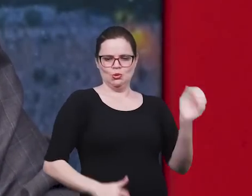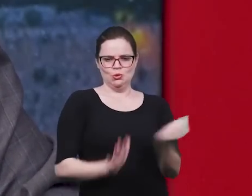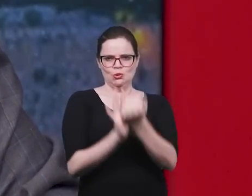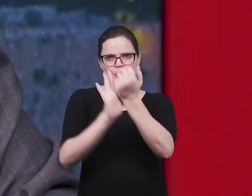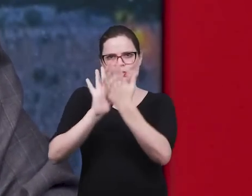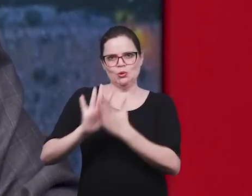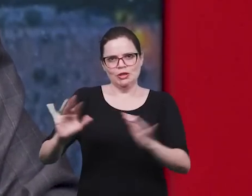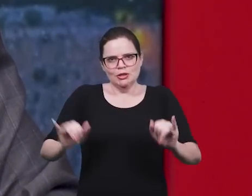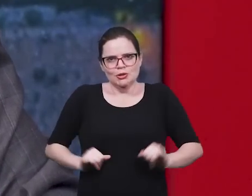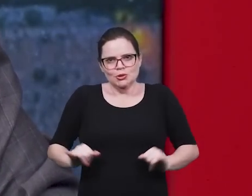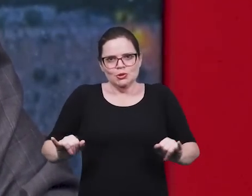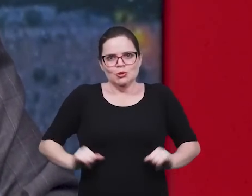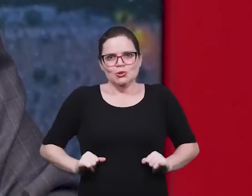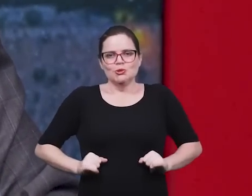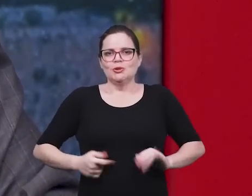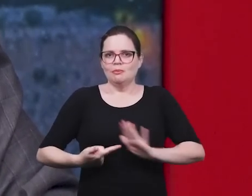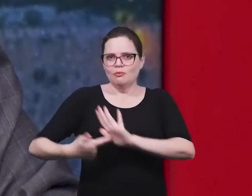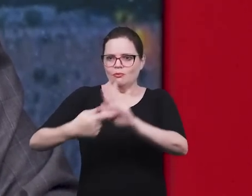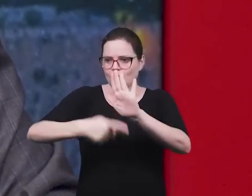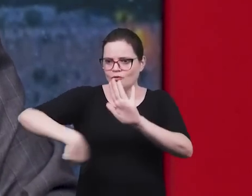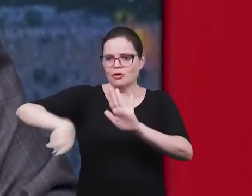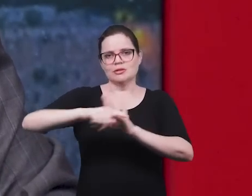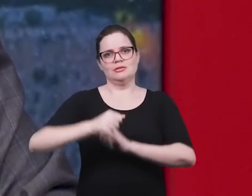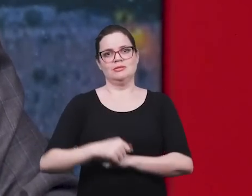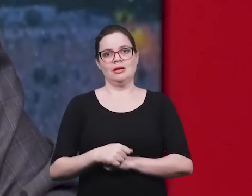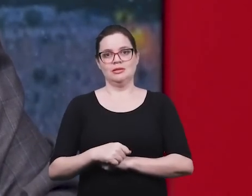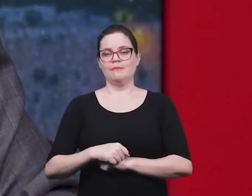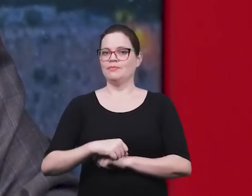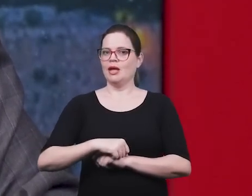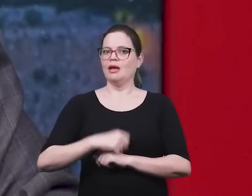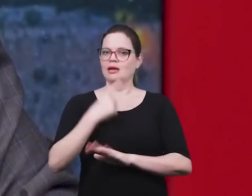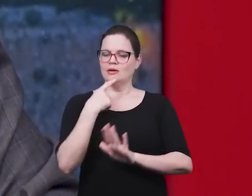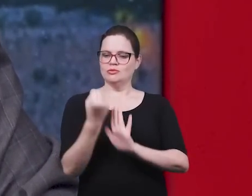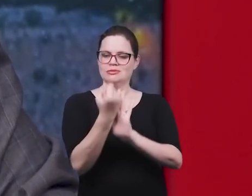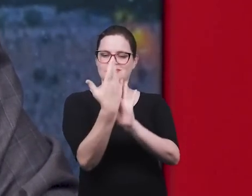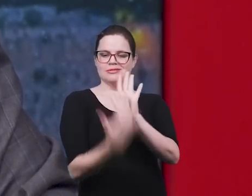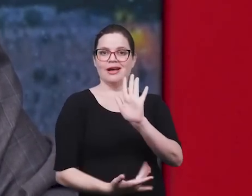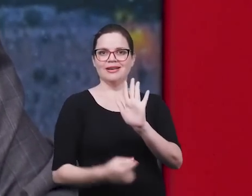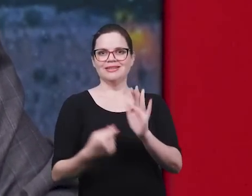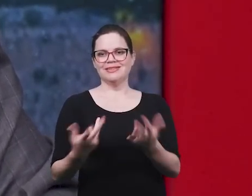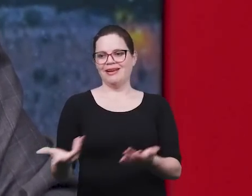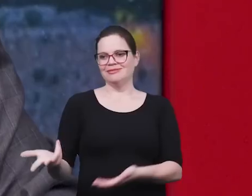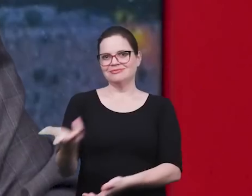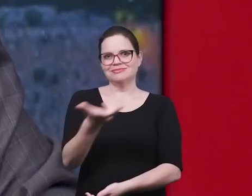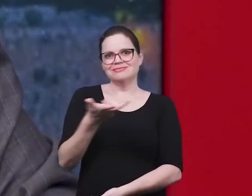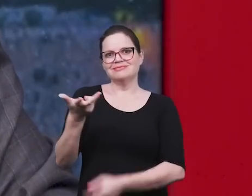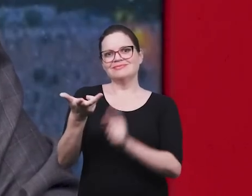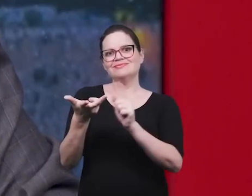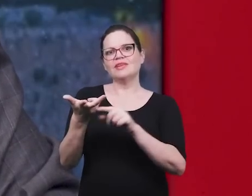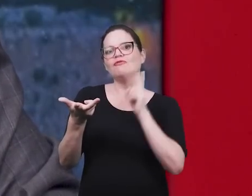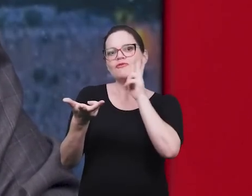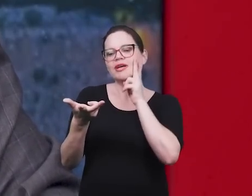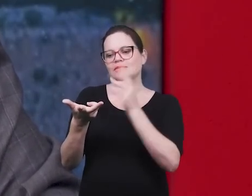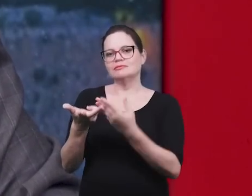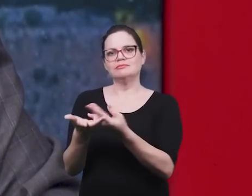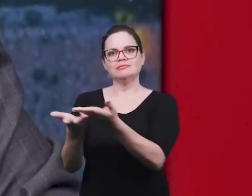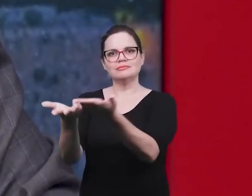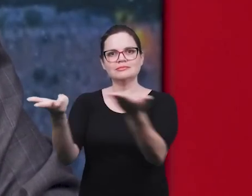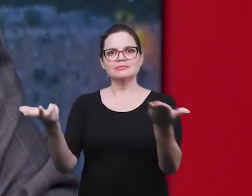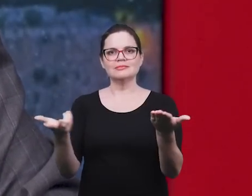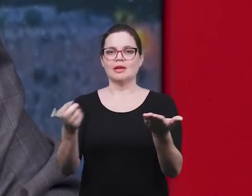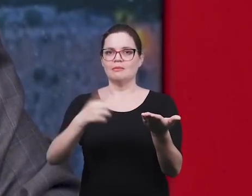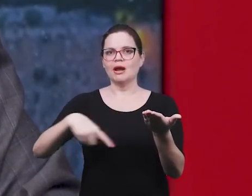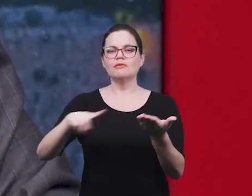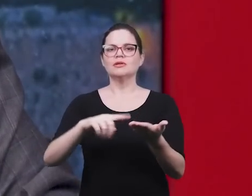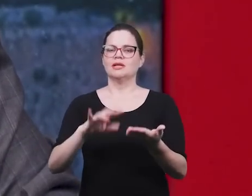este cálice é o sangue do Novo Testamento, não era do Velho Testamento, que é derramado por vós. Ou seja, no sangue estaria o